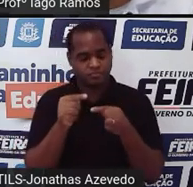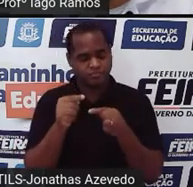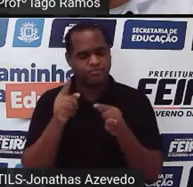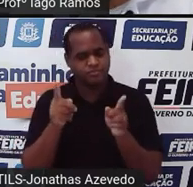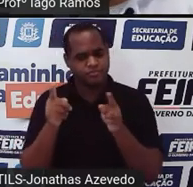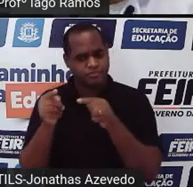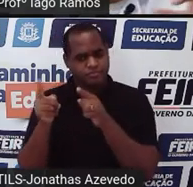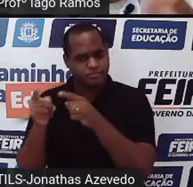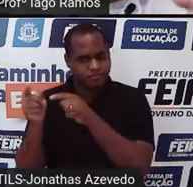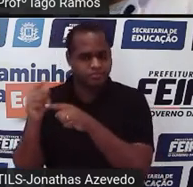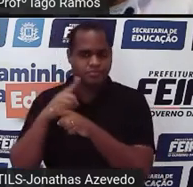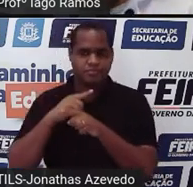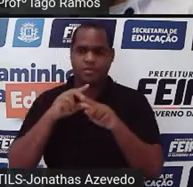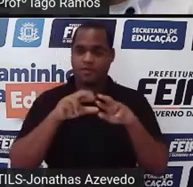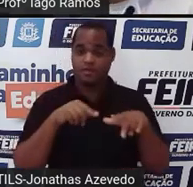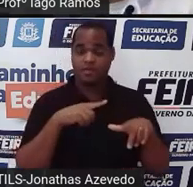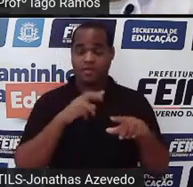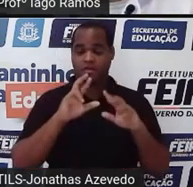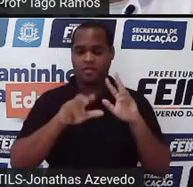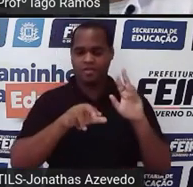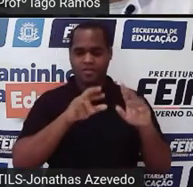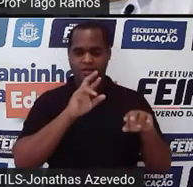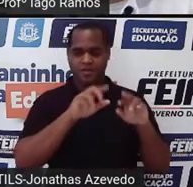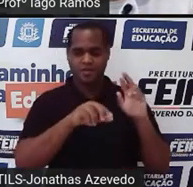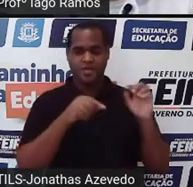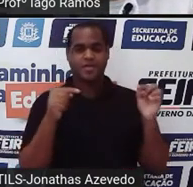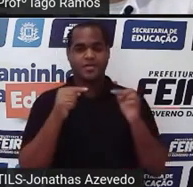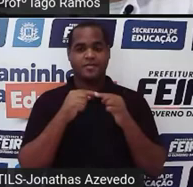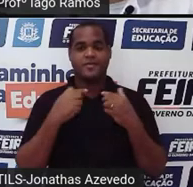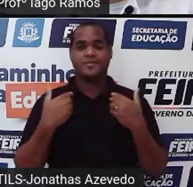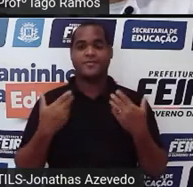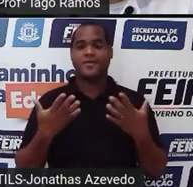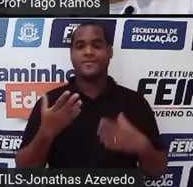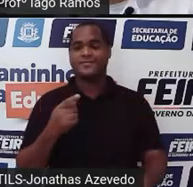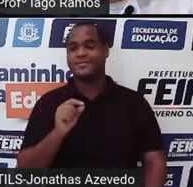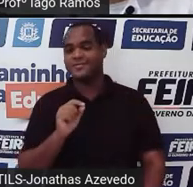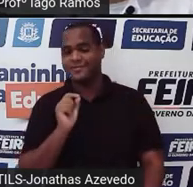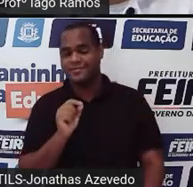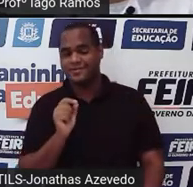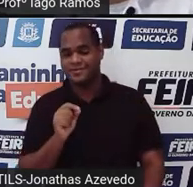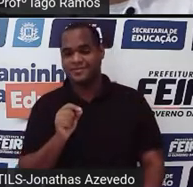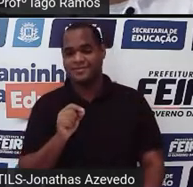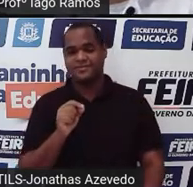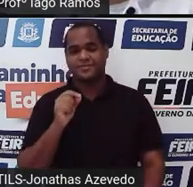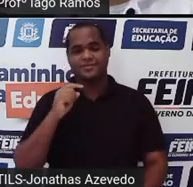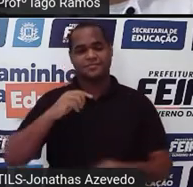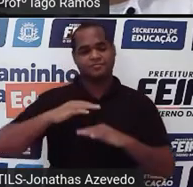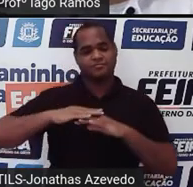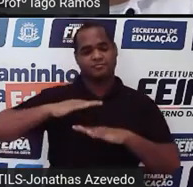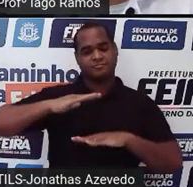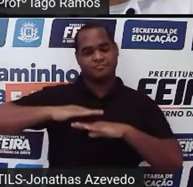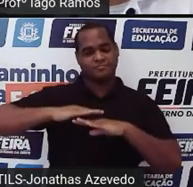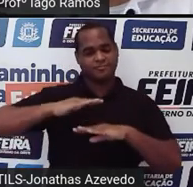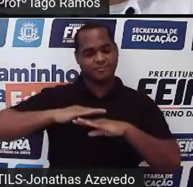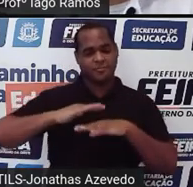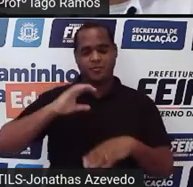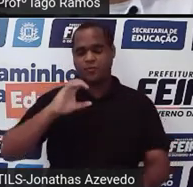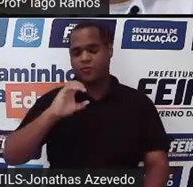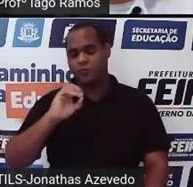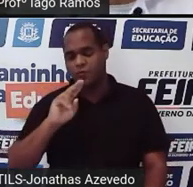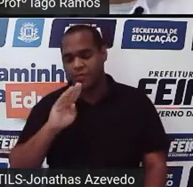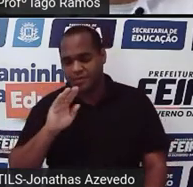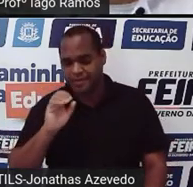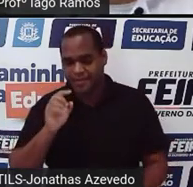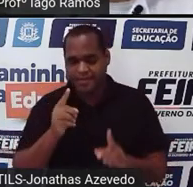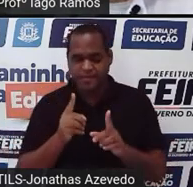né é diferente né desse daqui ó e o empilhamento dos cubinhos né